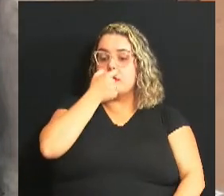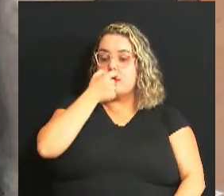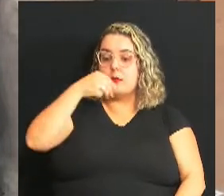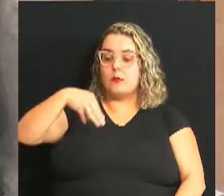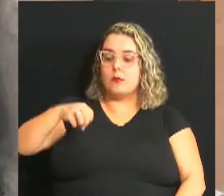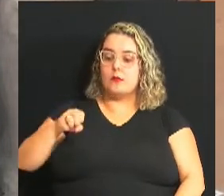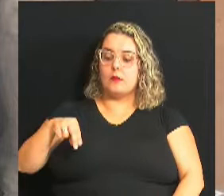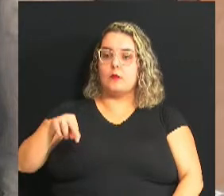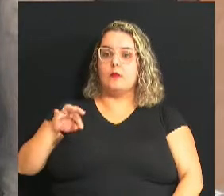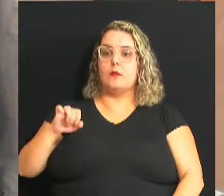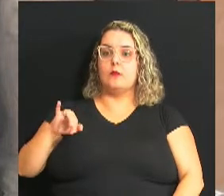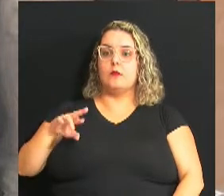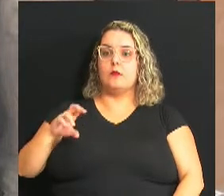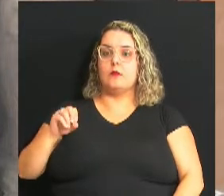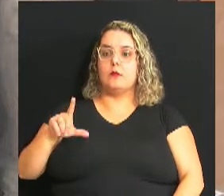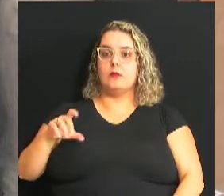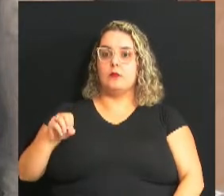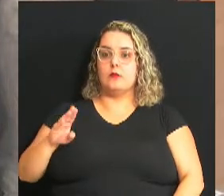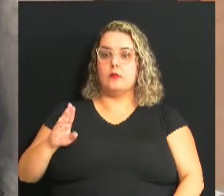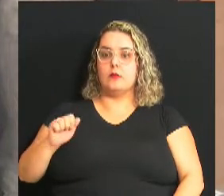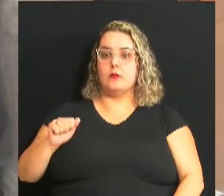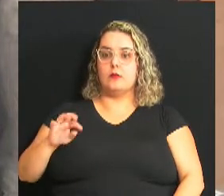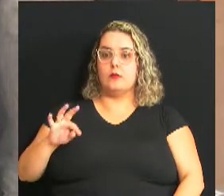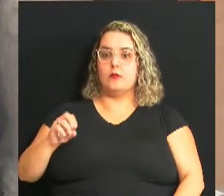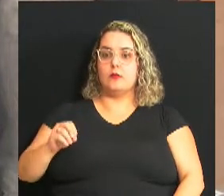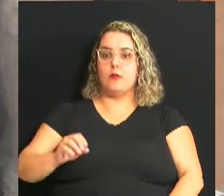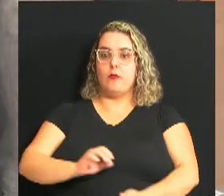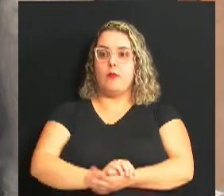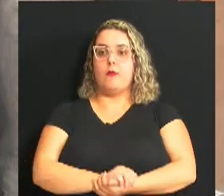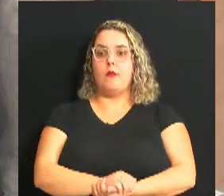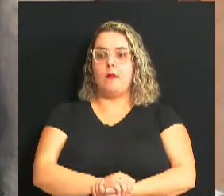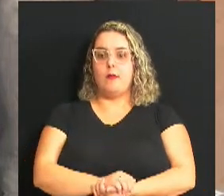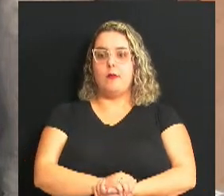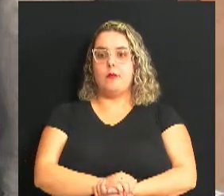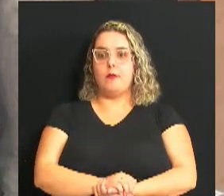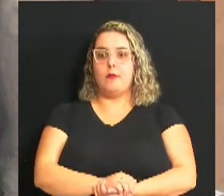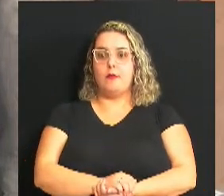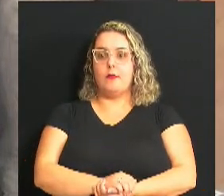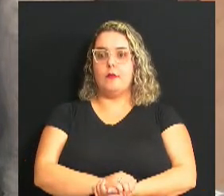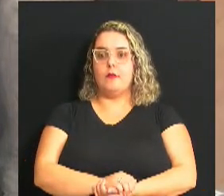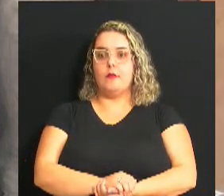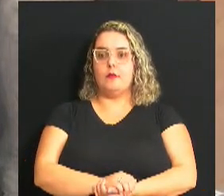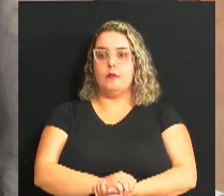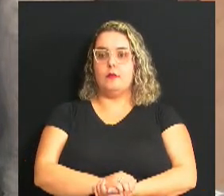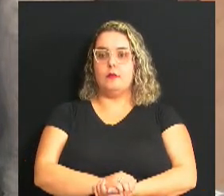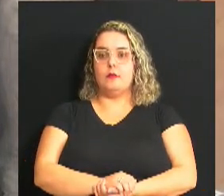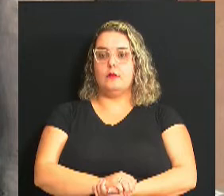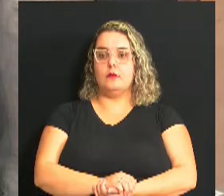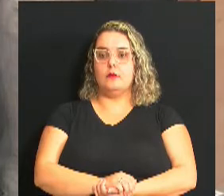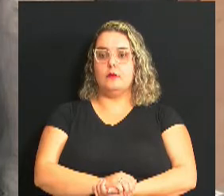passar a Alice para que ela possa fazer a sua intervenção. Isso.